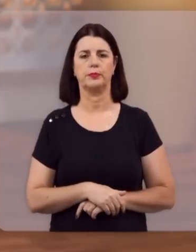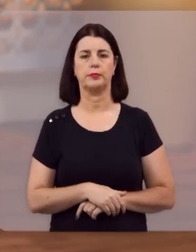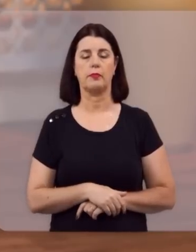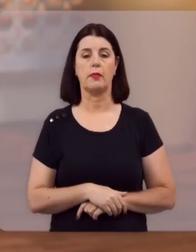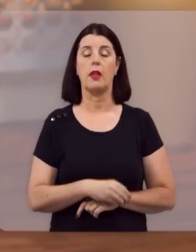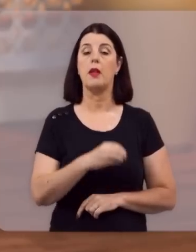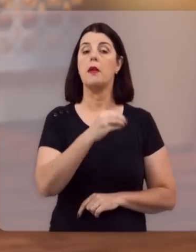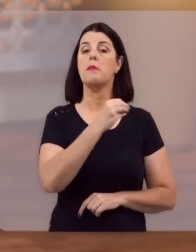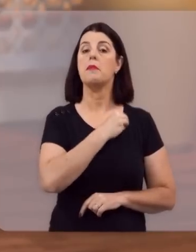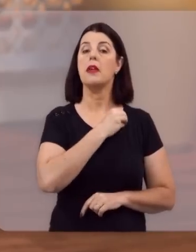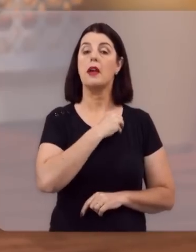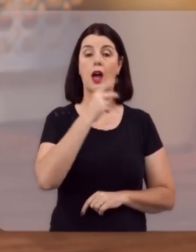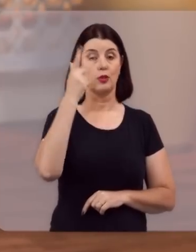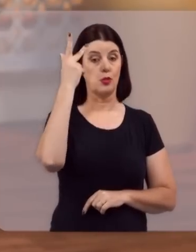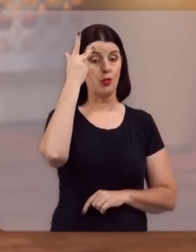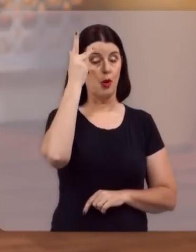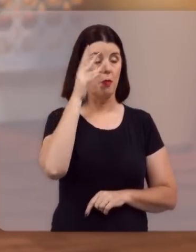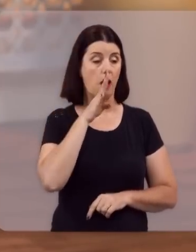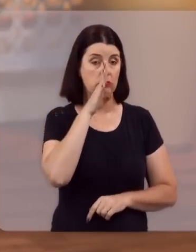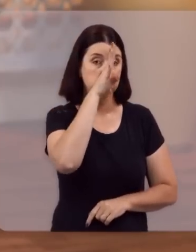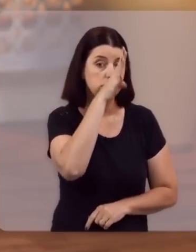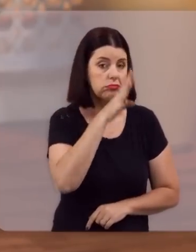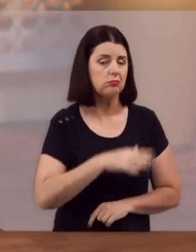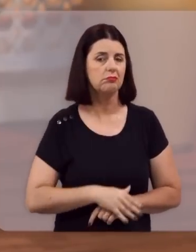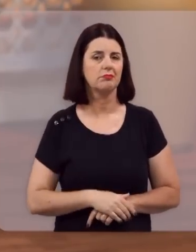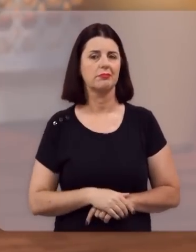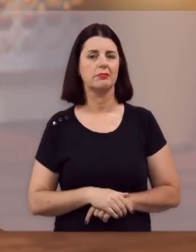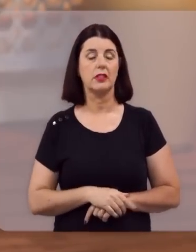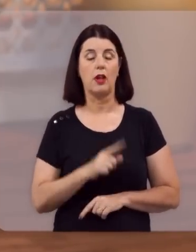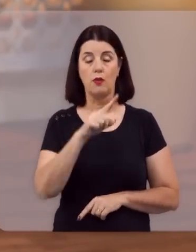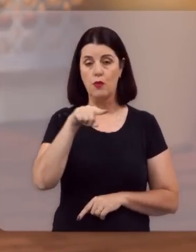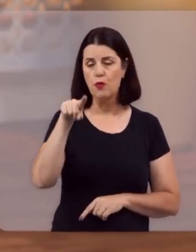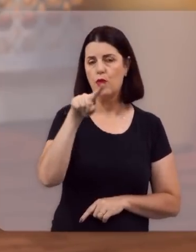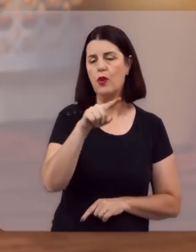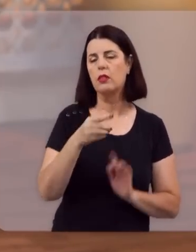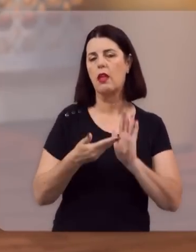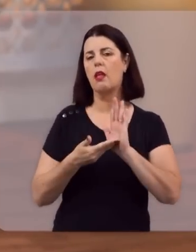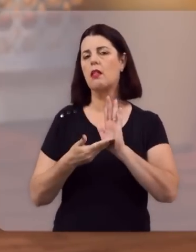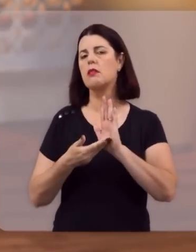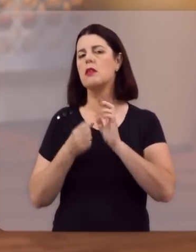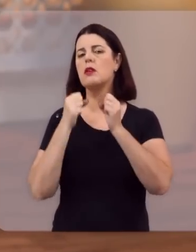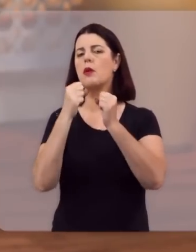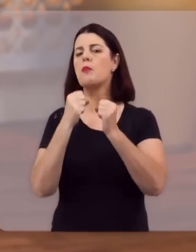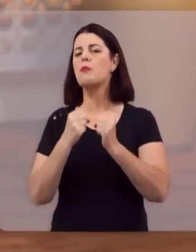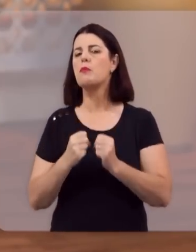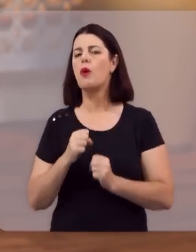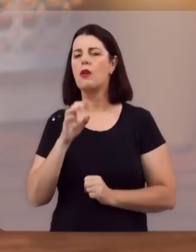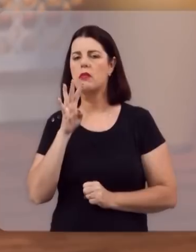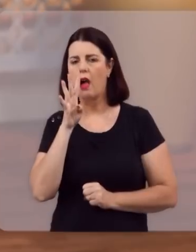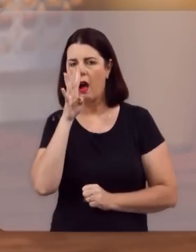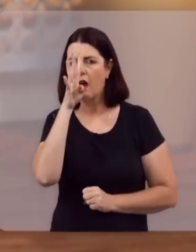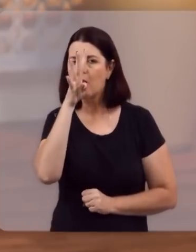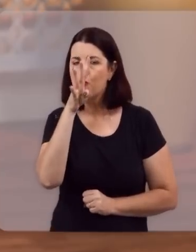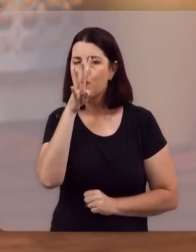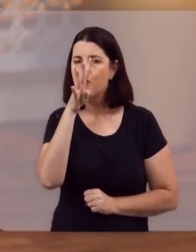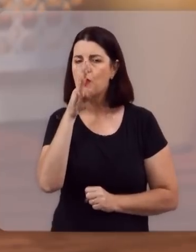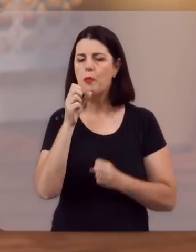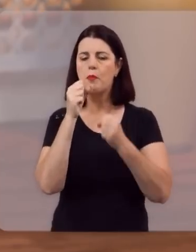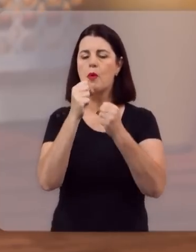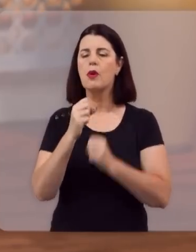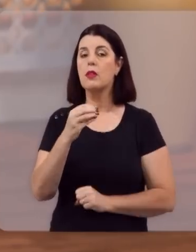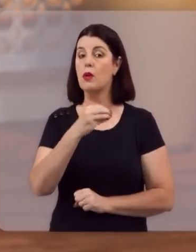Ele é, por natureza, o acusador. Então, se você tira o poder da acusação, o poder